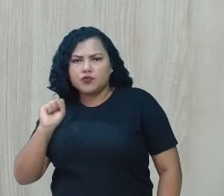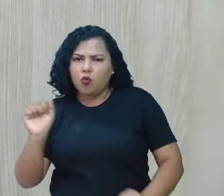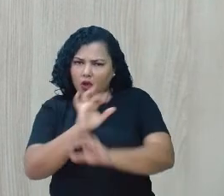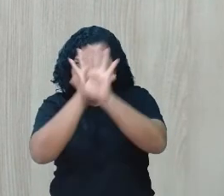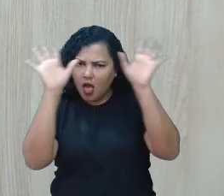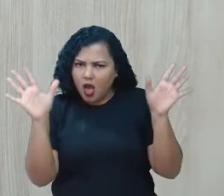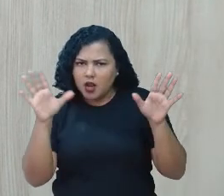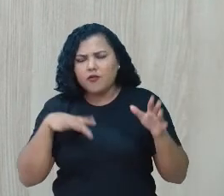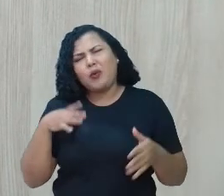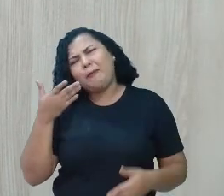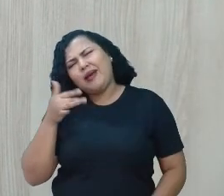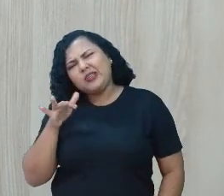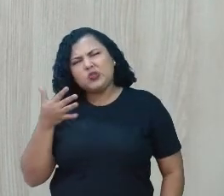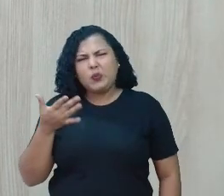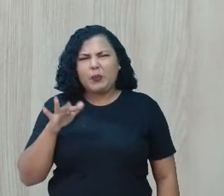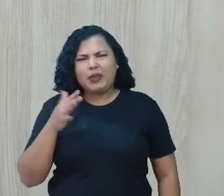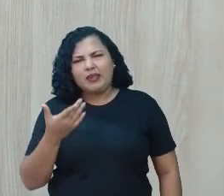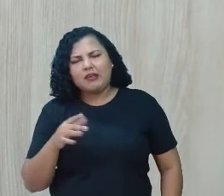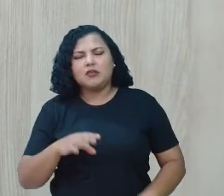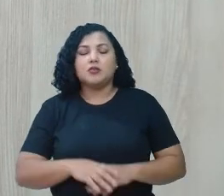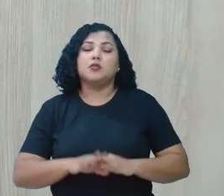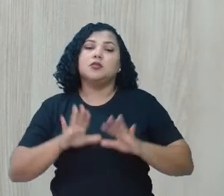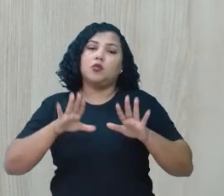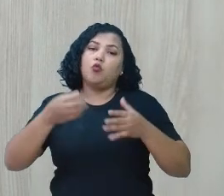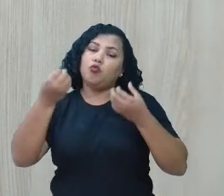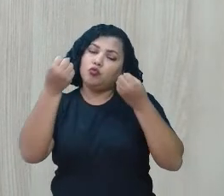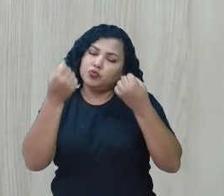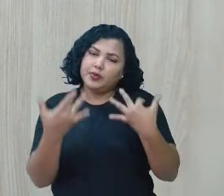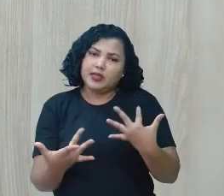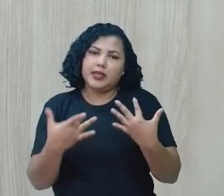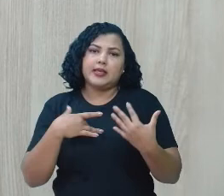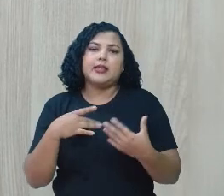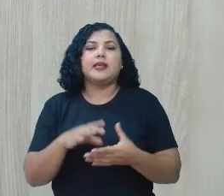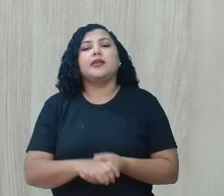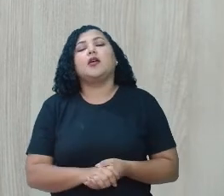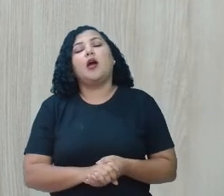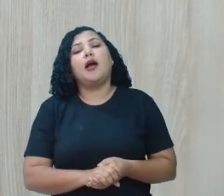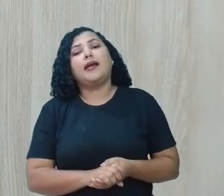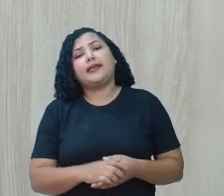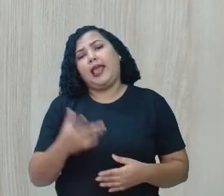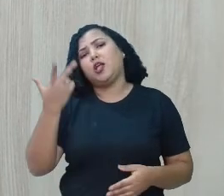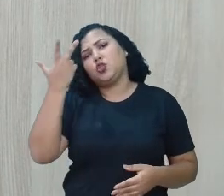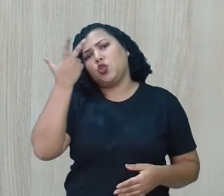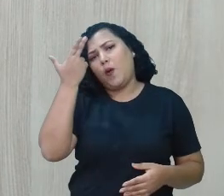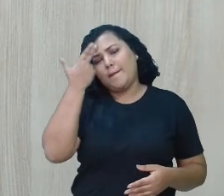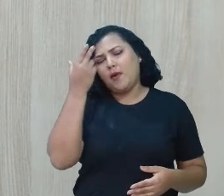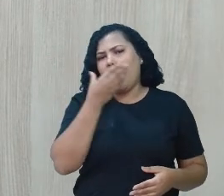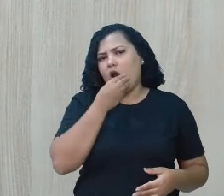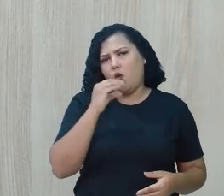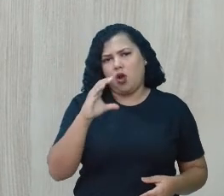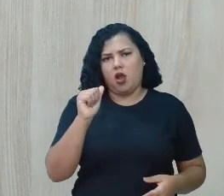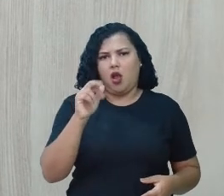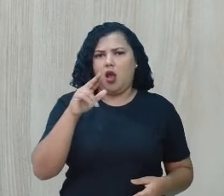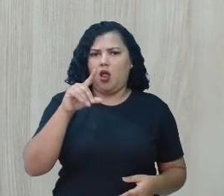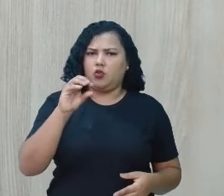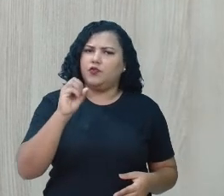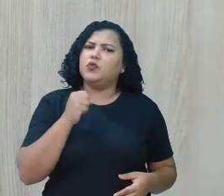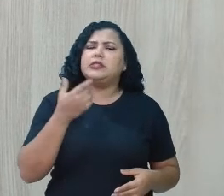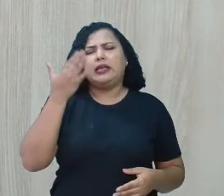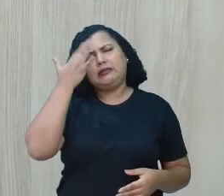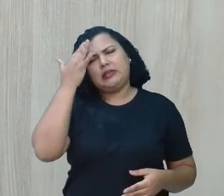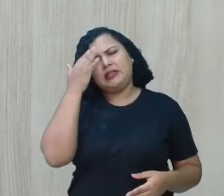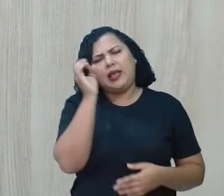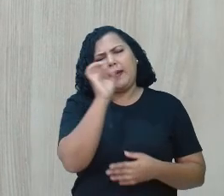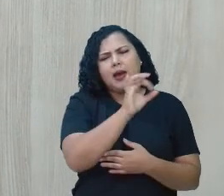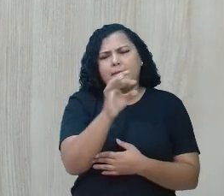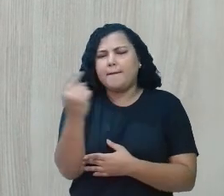claro, aí Carlos disse, mais ou menos, professor. Então eu comentei com eles, Pedro, dizendo o seguinte, que era normal, Carlos, você compreender cada